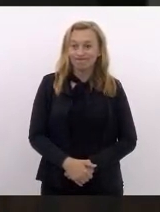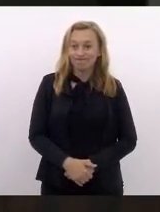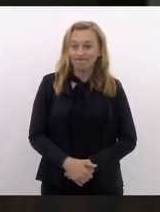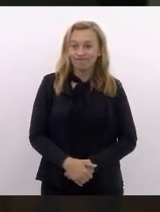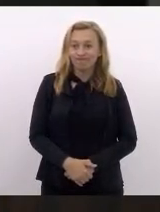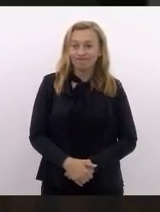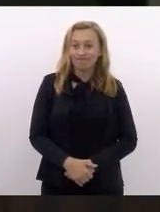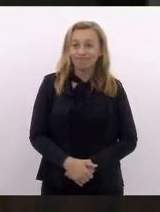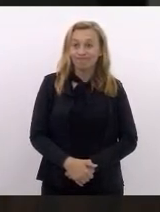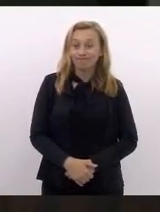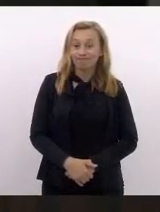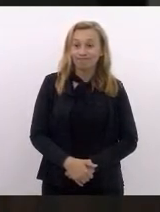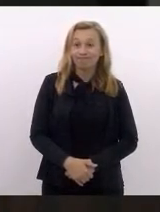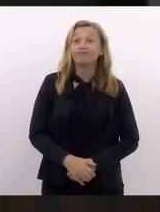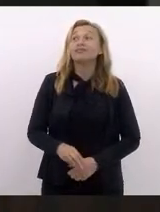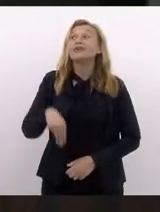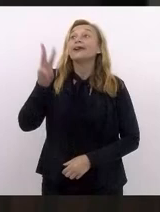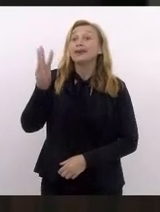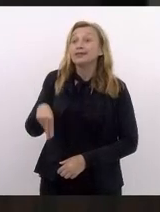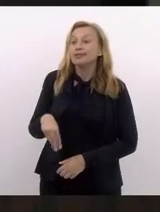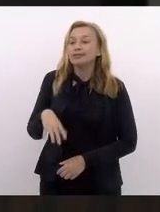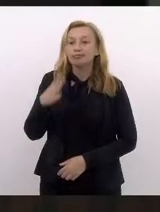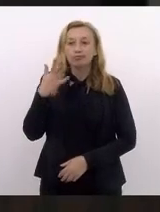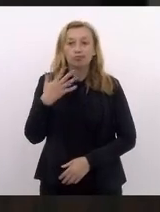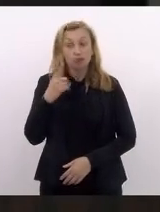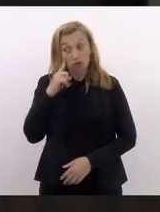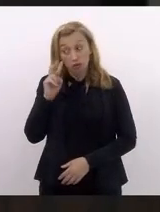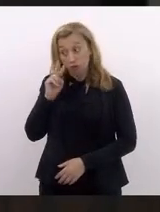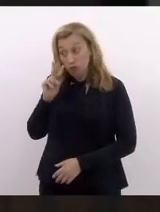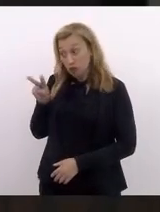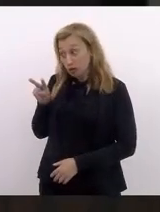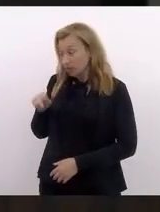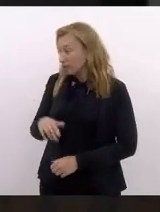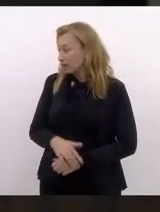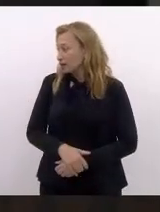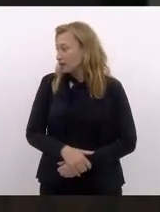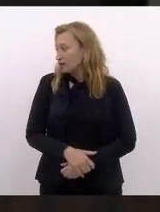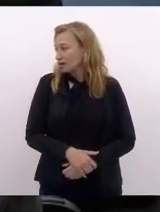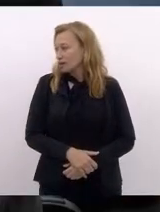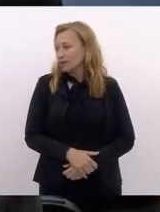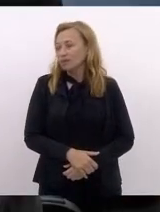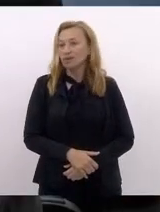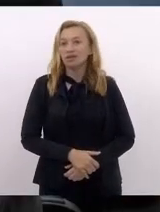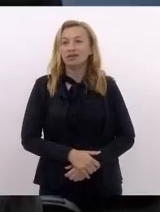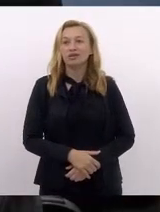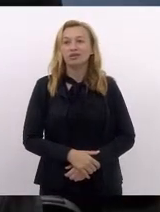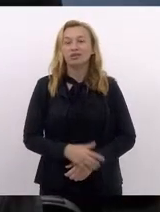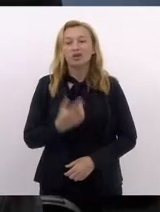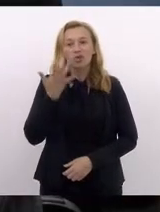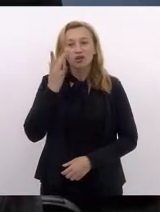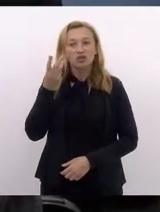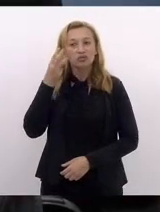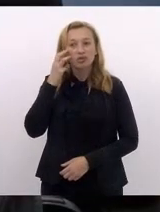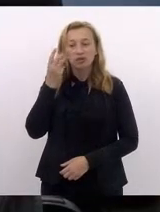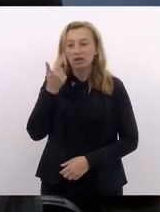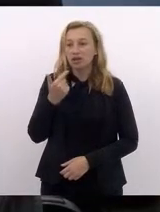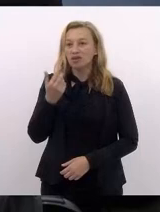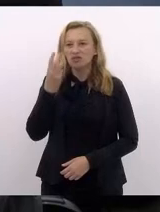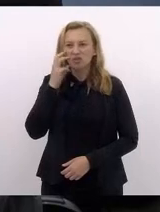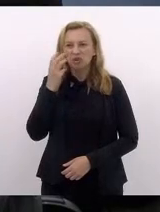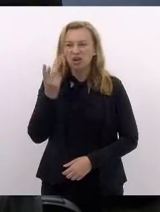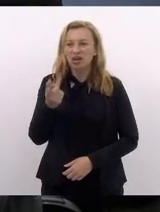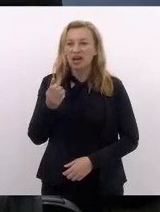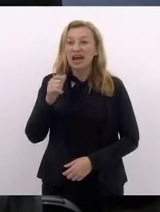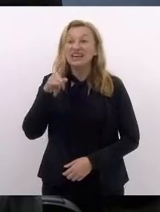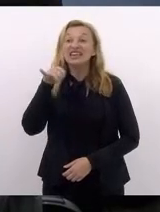Ah tá batendo lá o dia que a empresa vamos ver aqui Oi Nana assim de